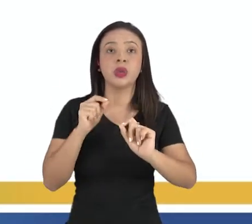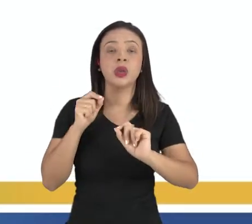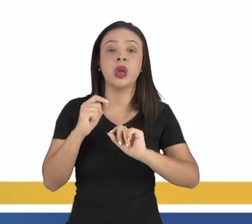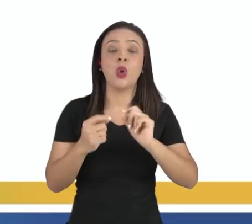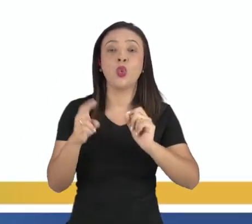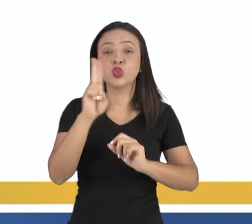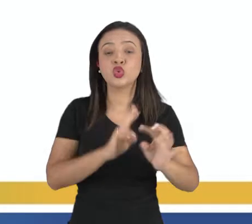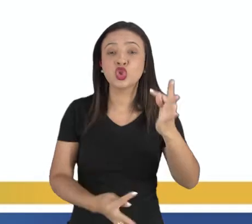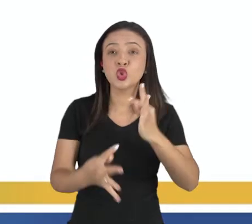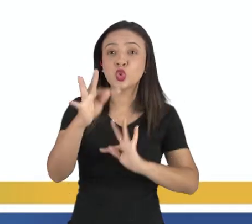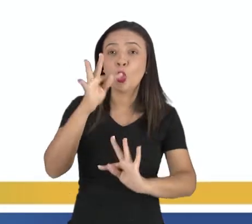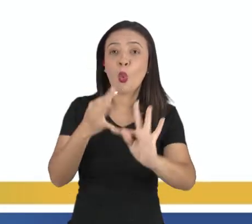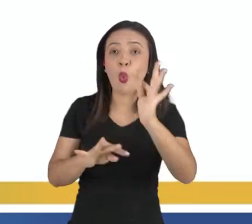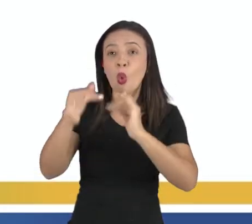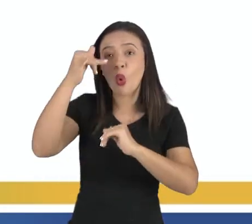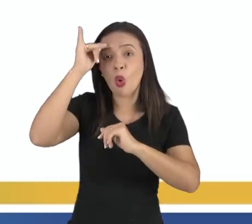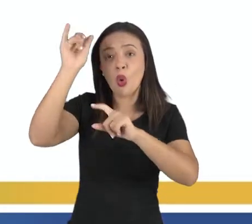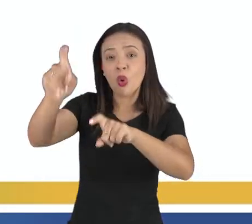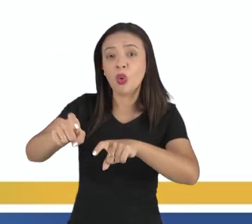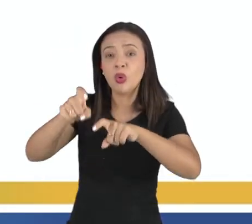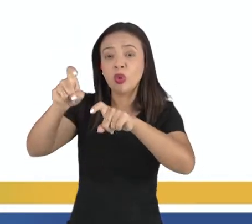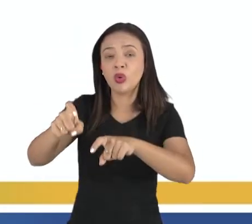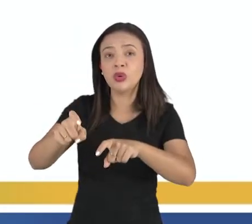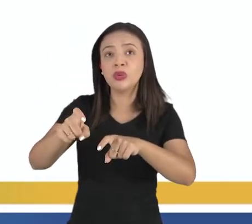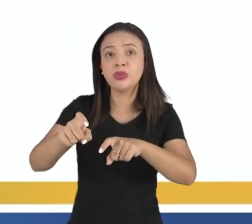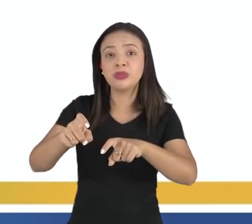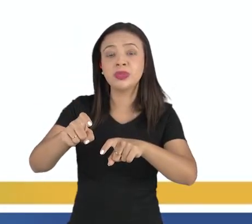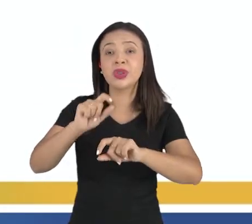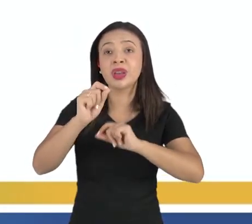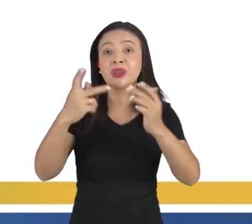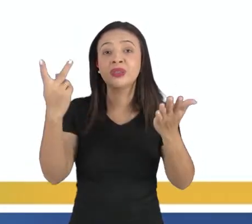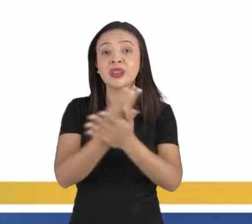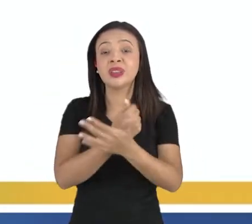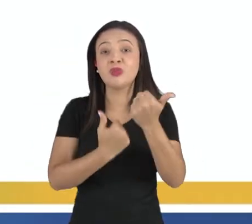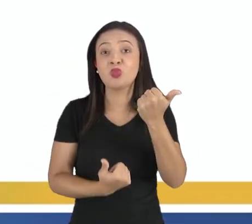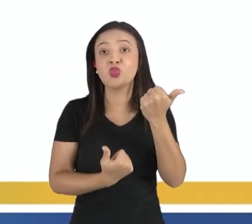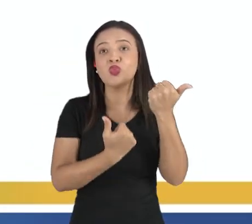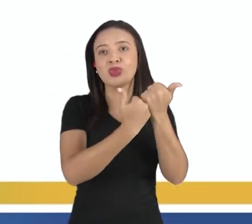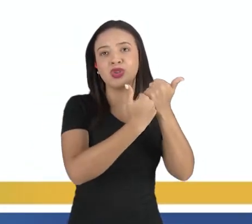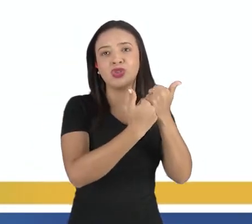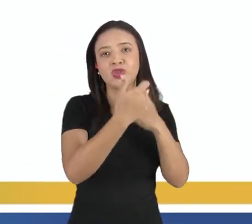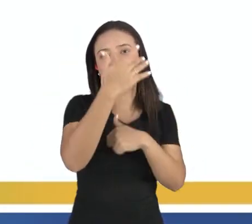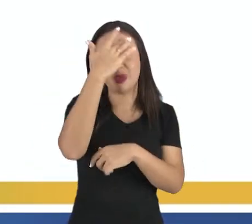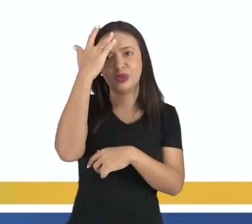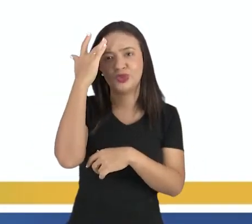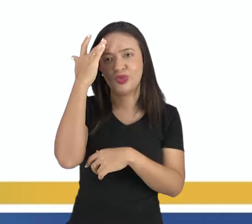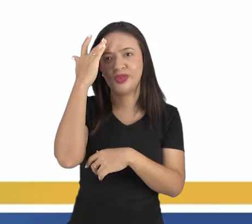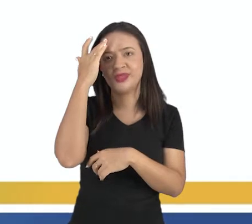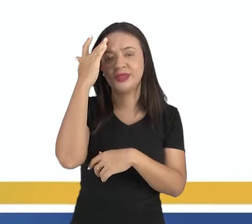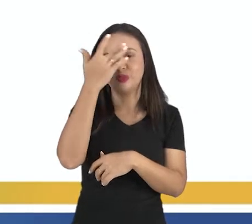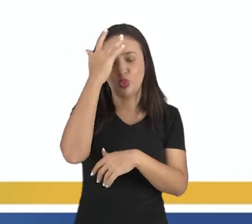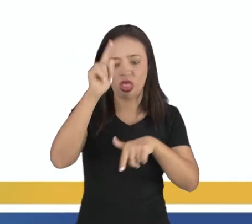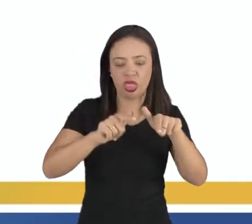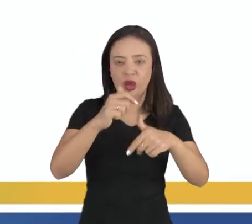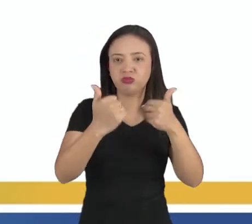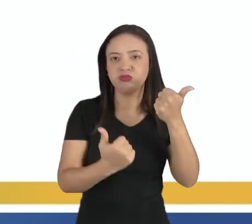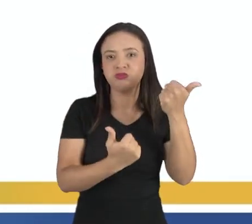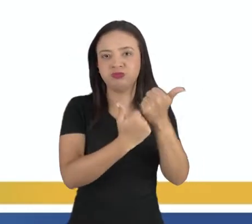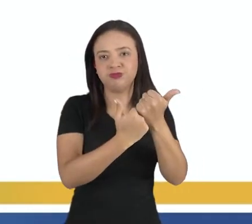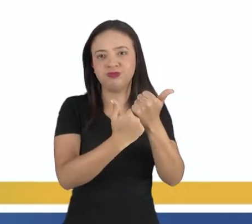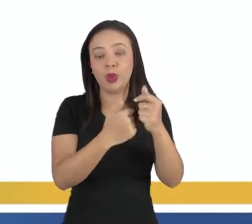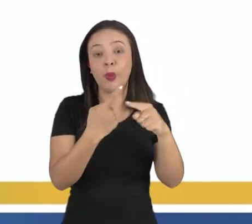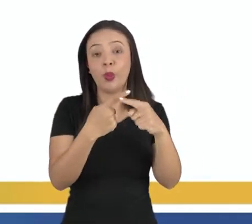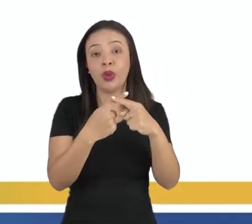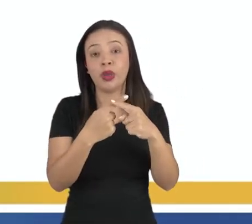mecanização das atividades agrícolas que geram a substituição de uma grande quantidade de trabalhadores, que até então